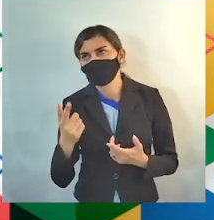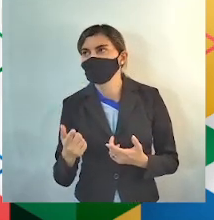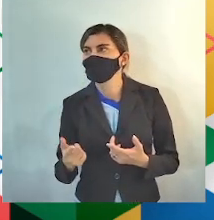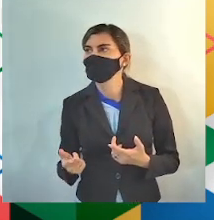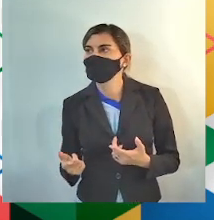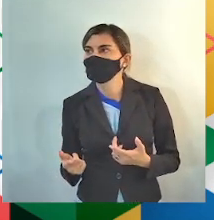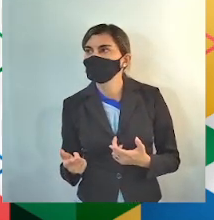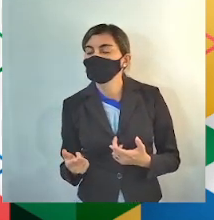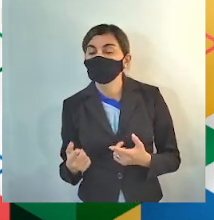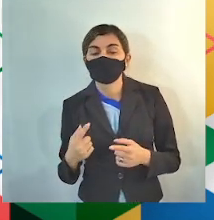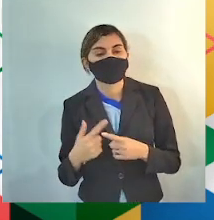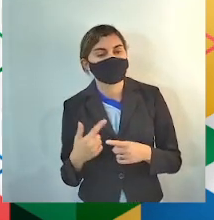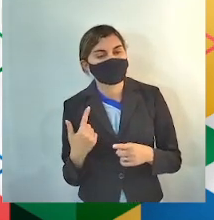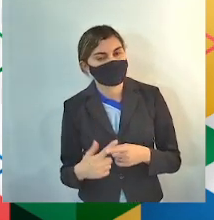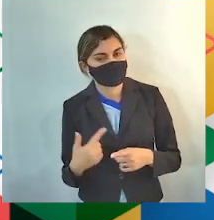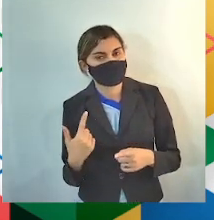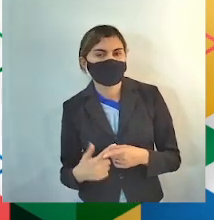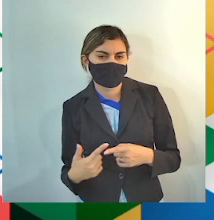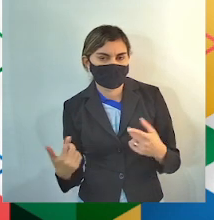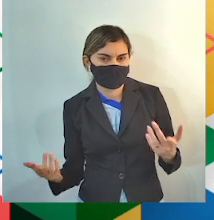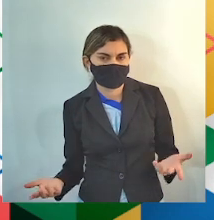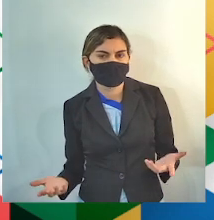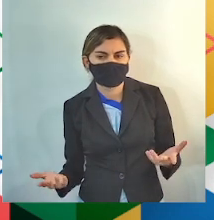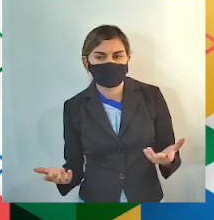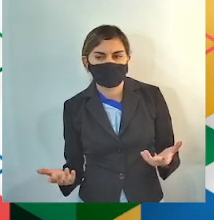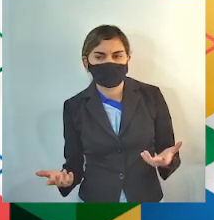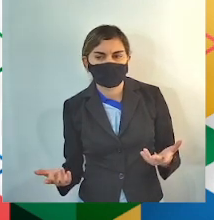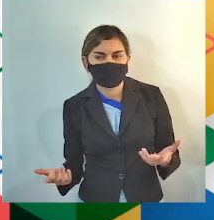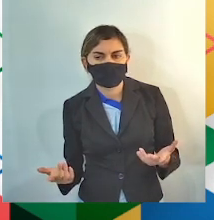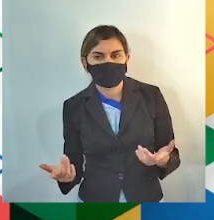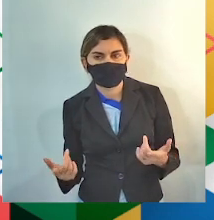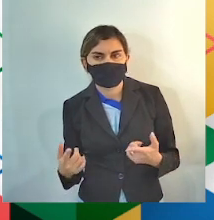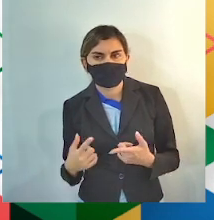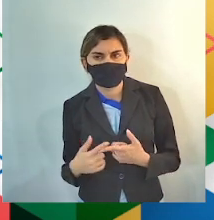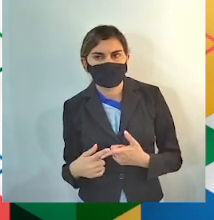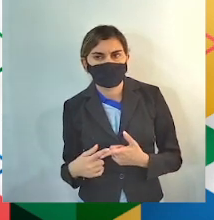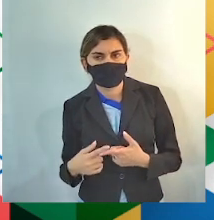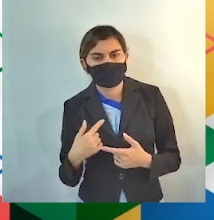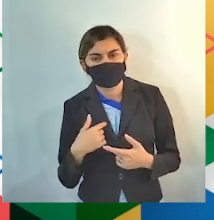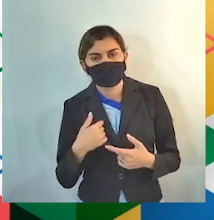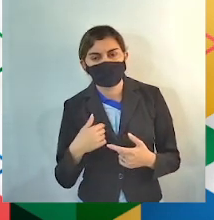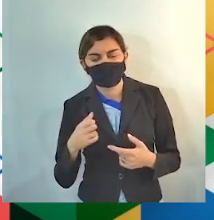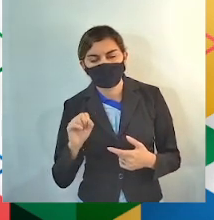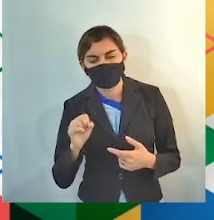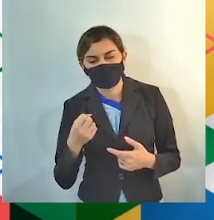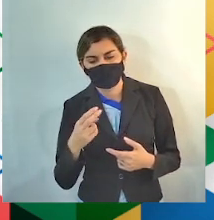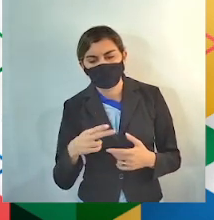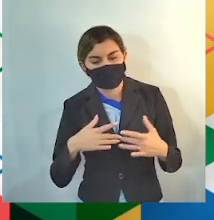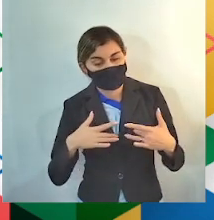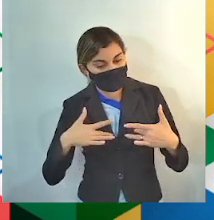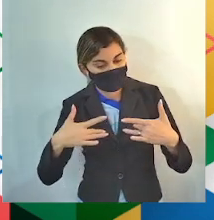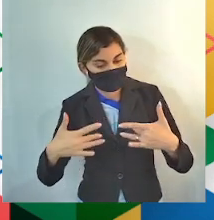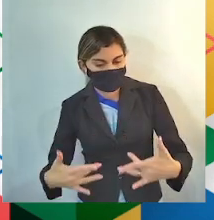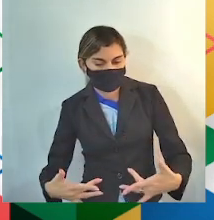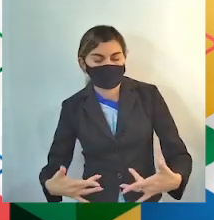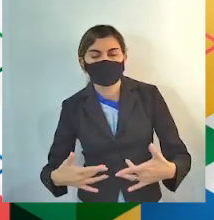possibilidade, porque, because I'm a dedicated. Eu sou dedicada.